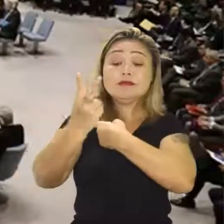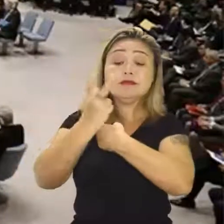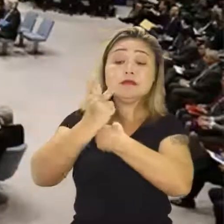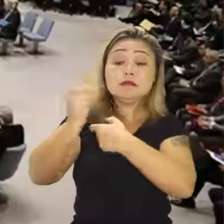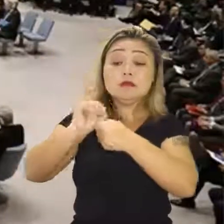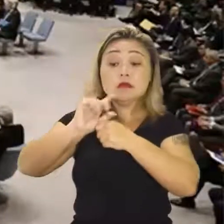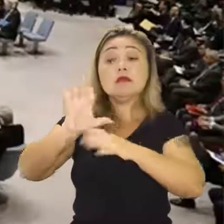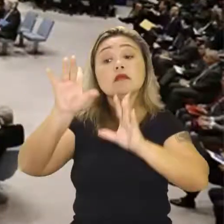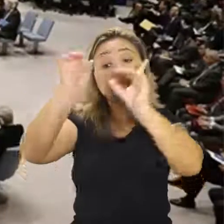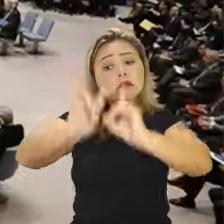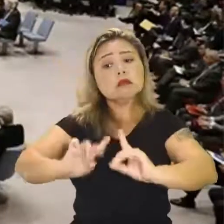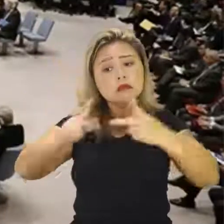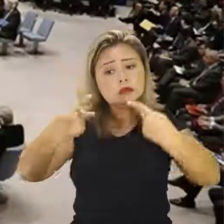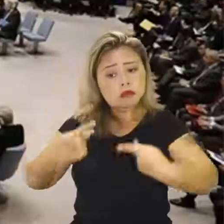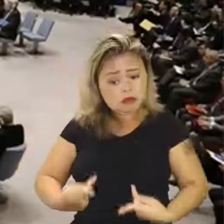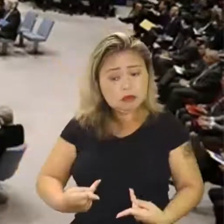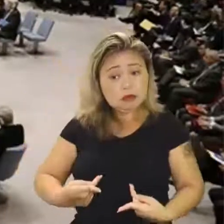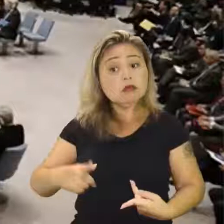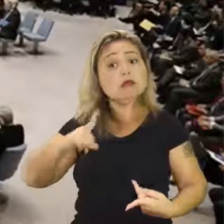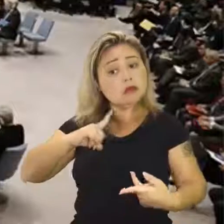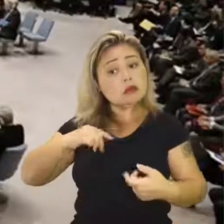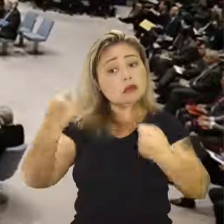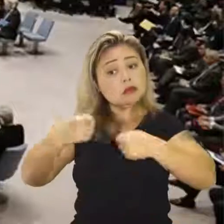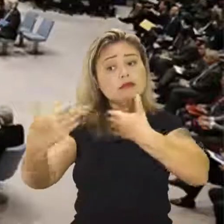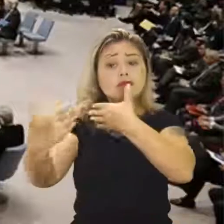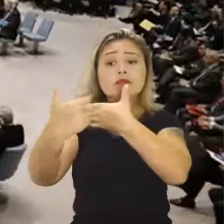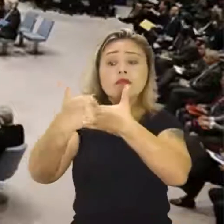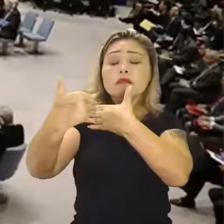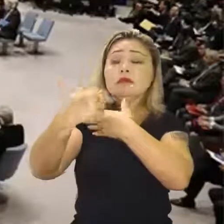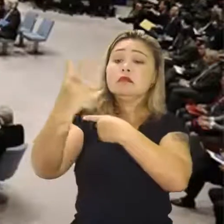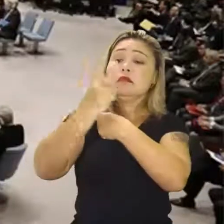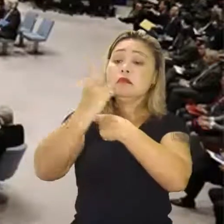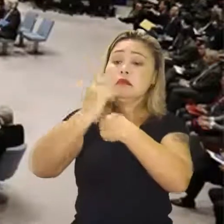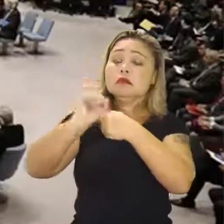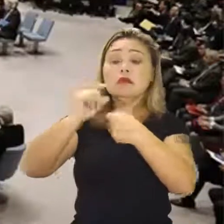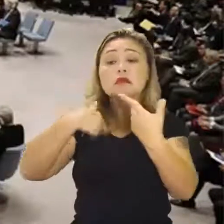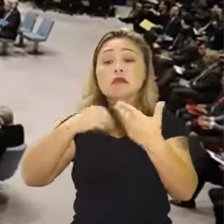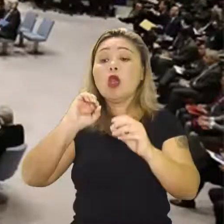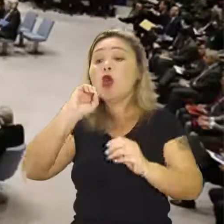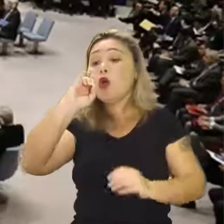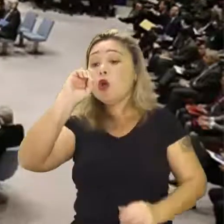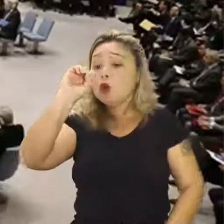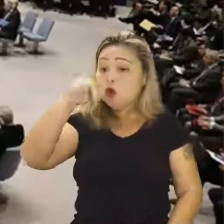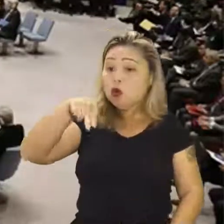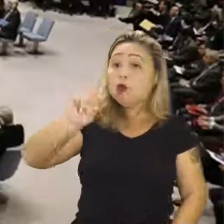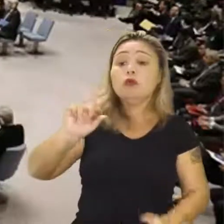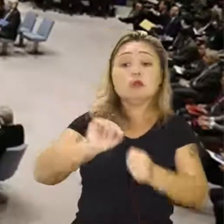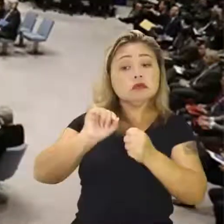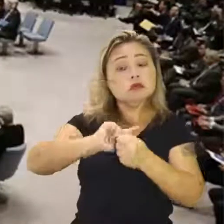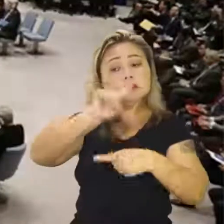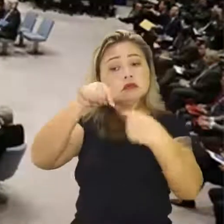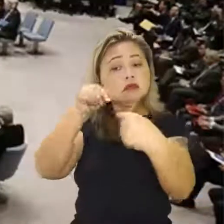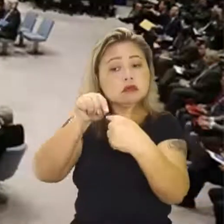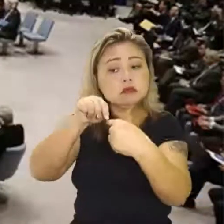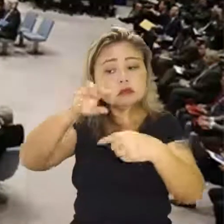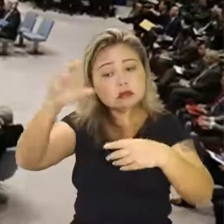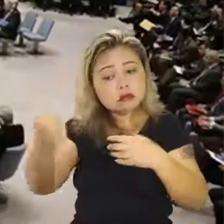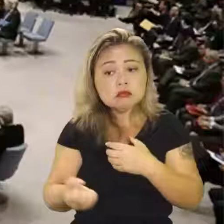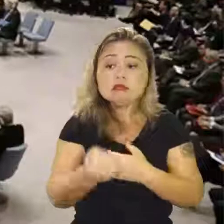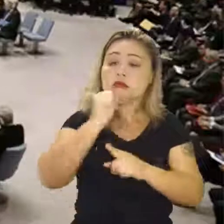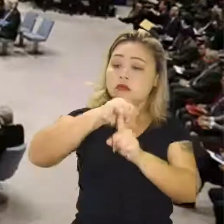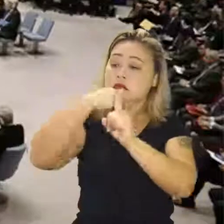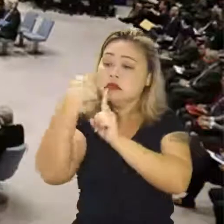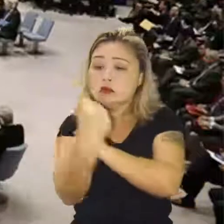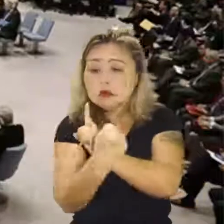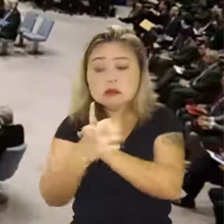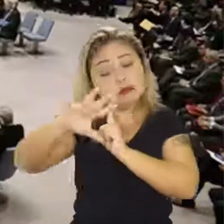Os direitos humanos, eles precisavam ser protegidos. E a ONU, ela tinha uma dessas funções. Essa recuperação social,